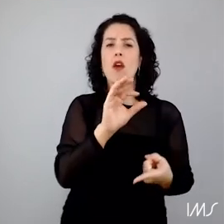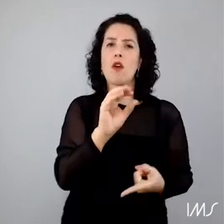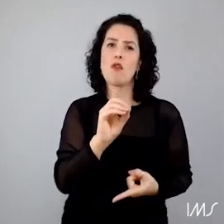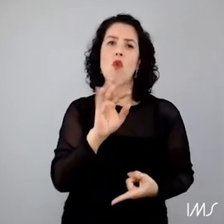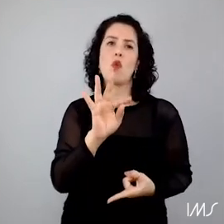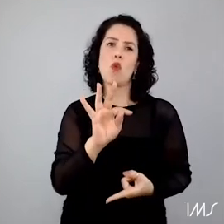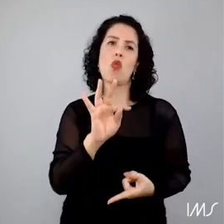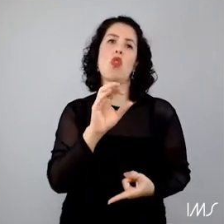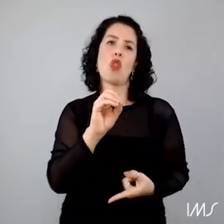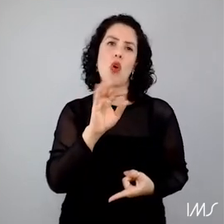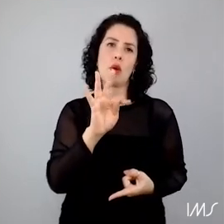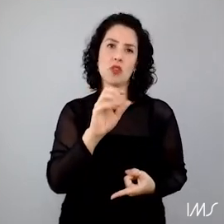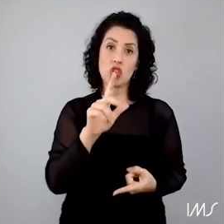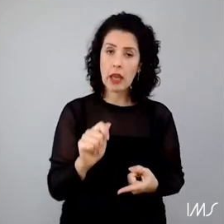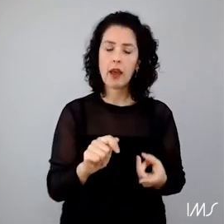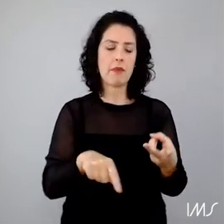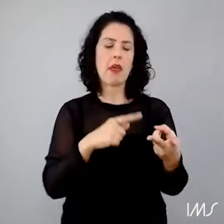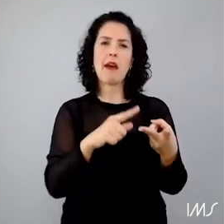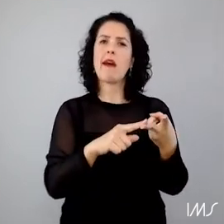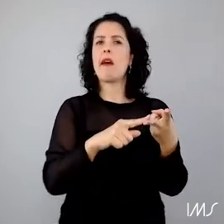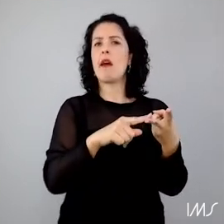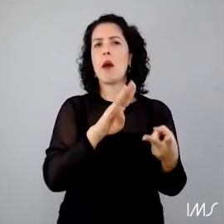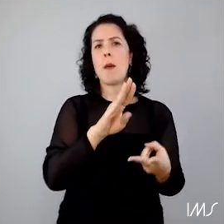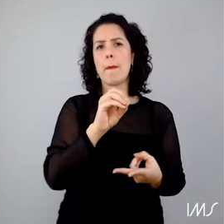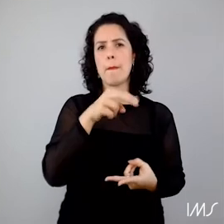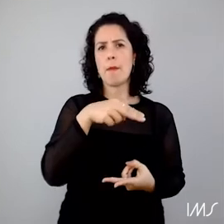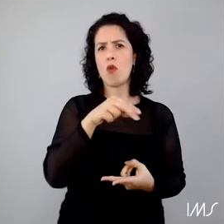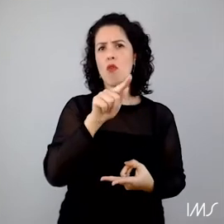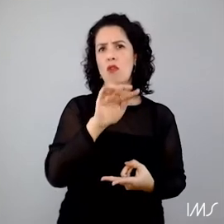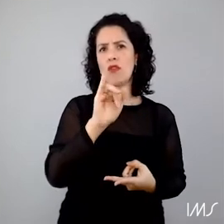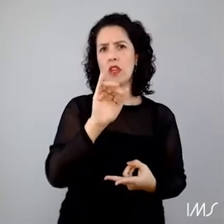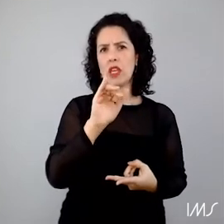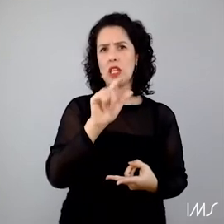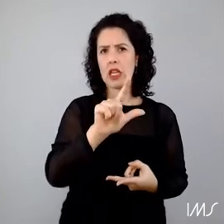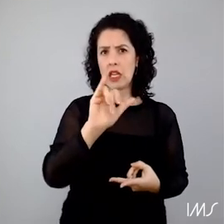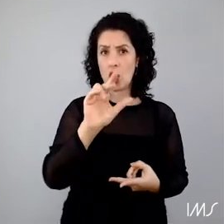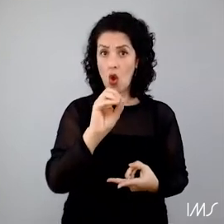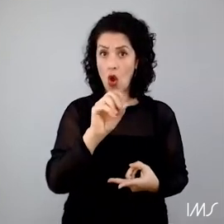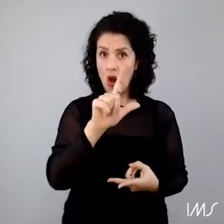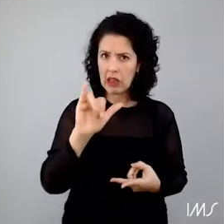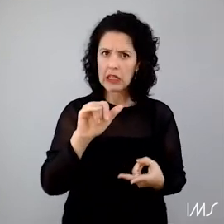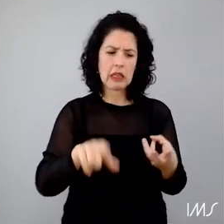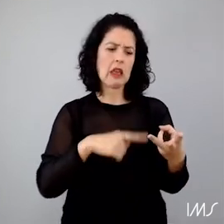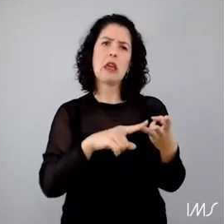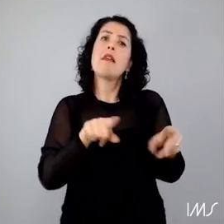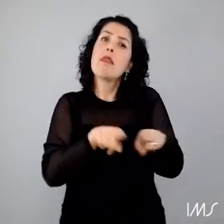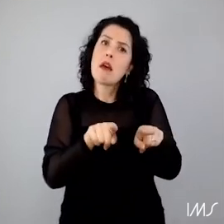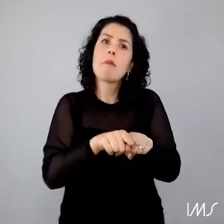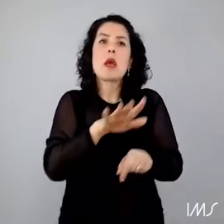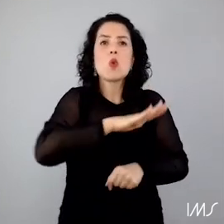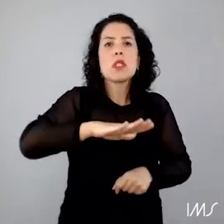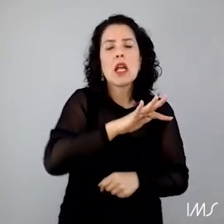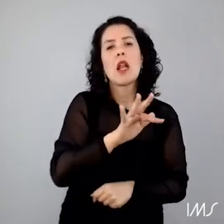Fotótica, Álbum, criado por Zé de Boni, que abrigava também uma excelente fotografia, e, naturalmente, o Salão